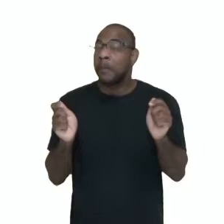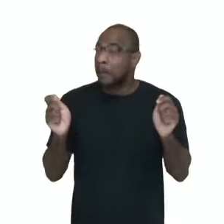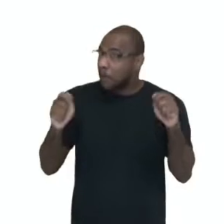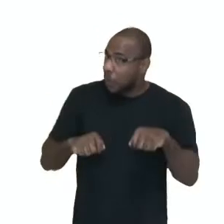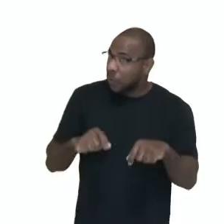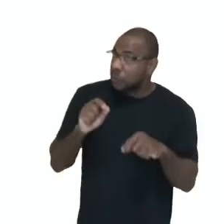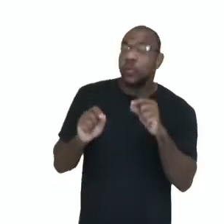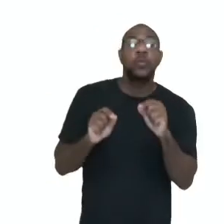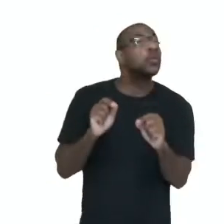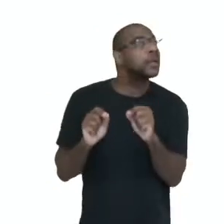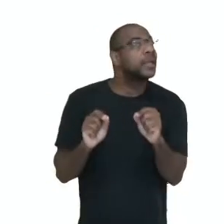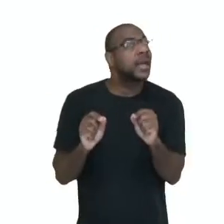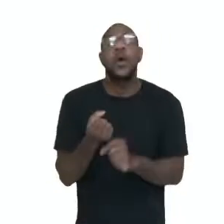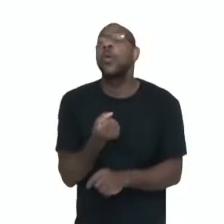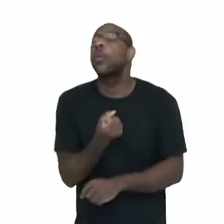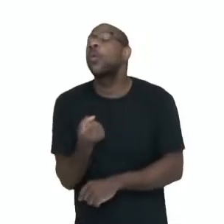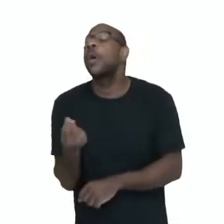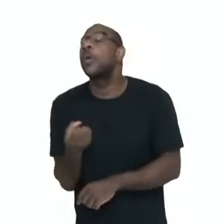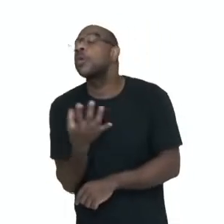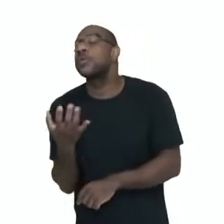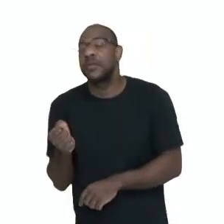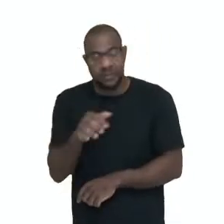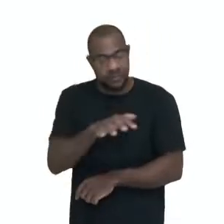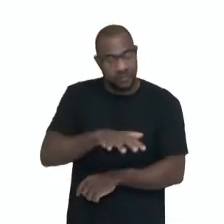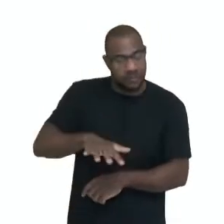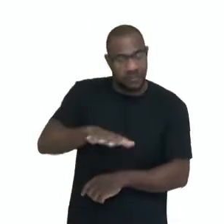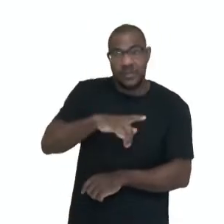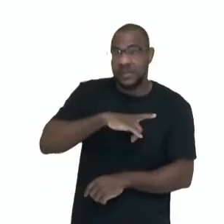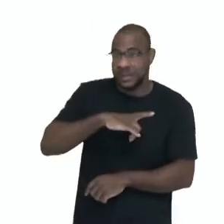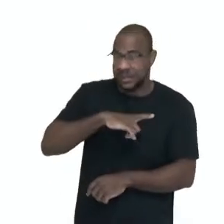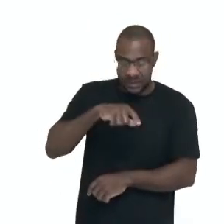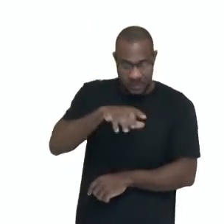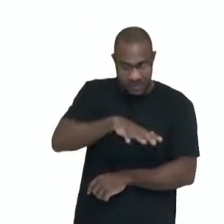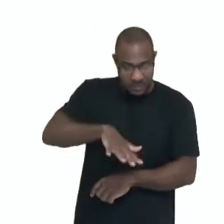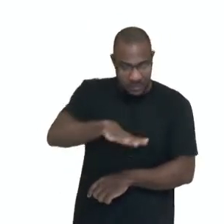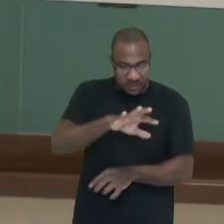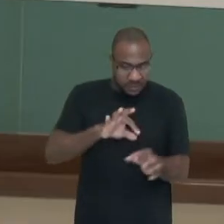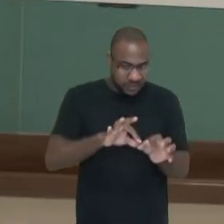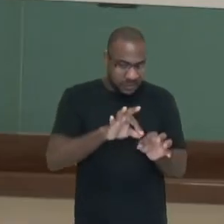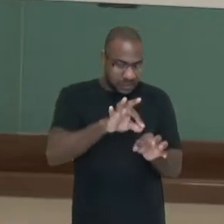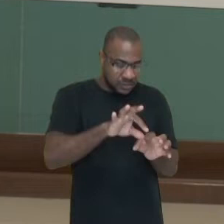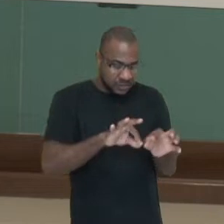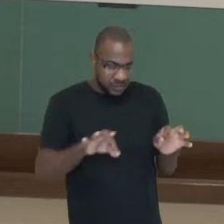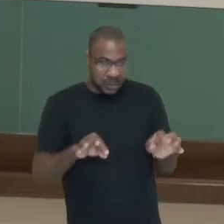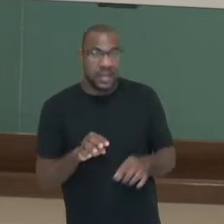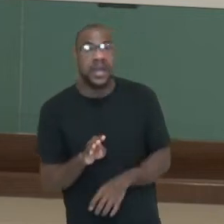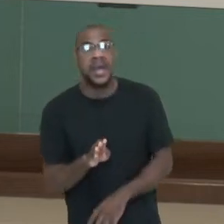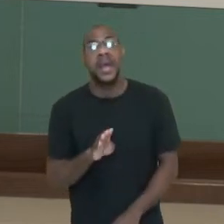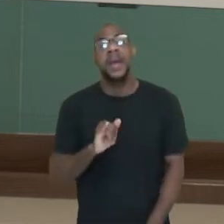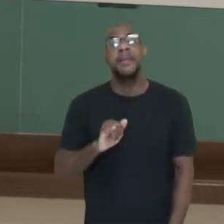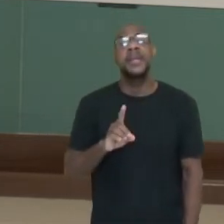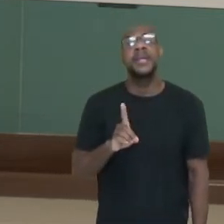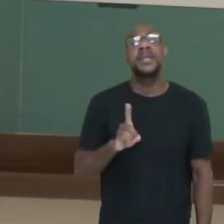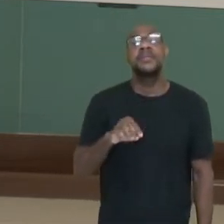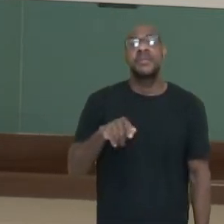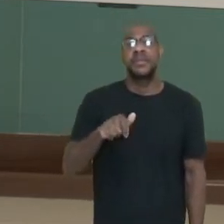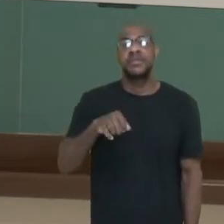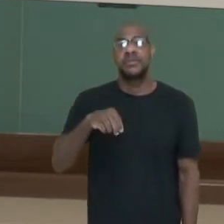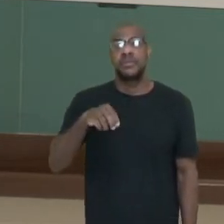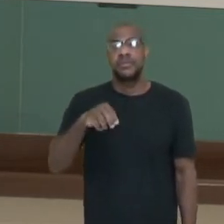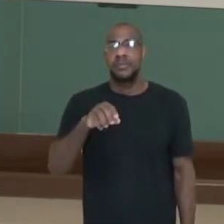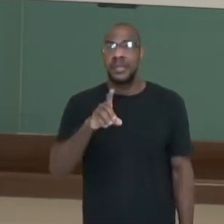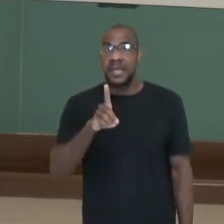ser definida como a quantidade de espaço bidimensional. Pessoal, espaço bidimensional é o plano,